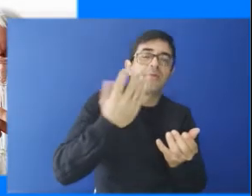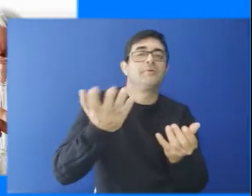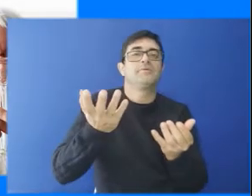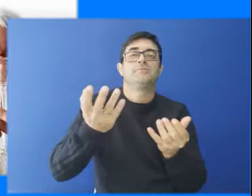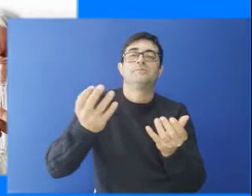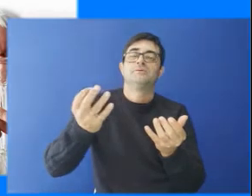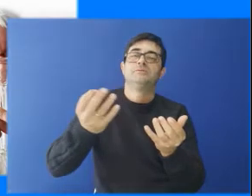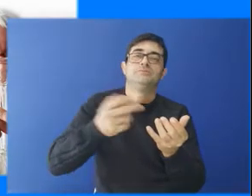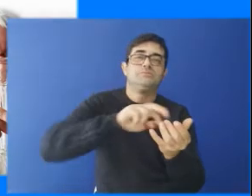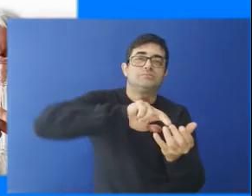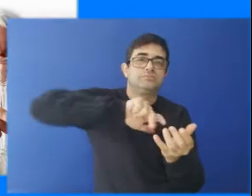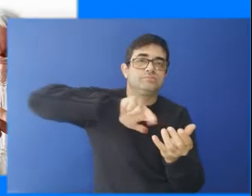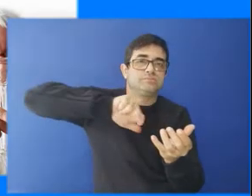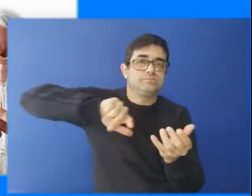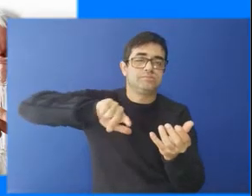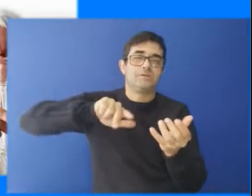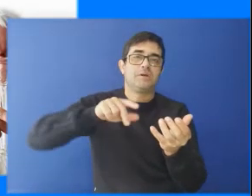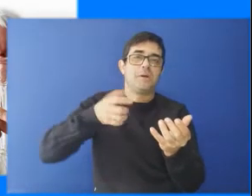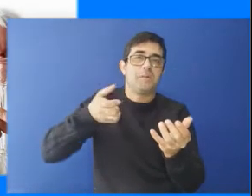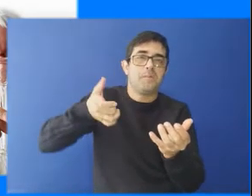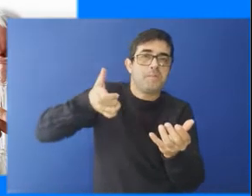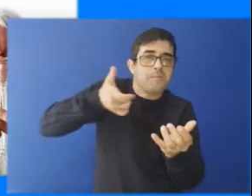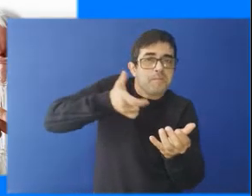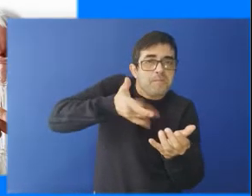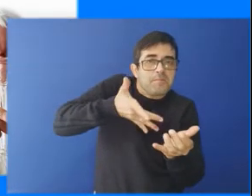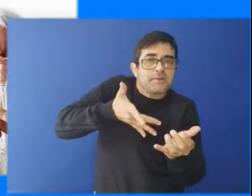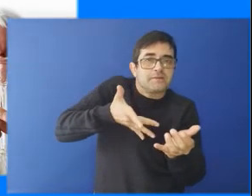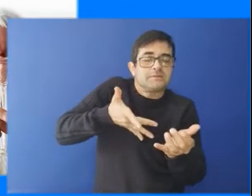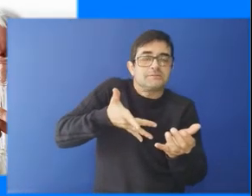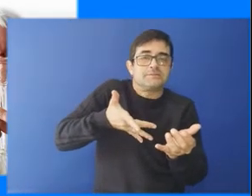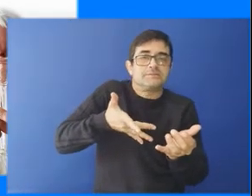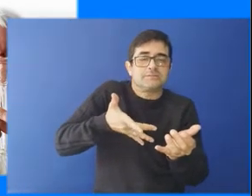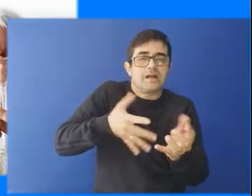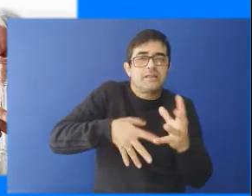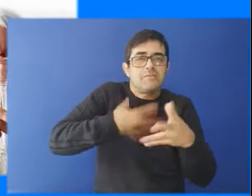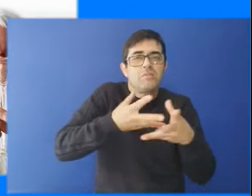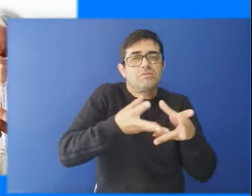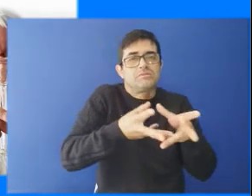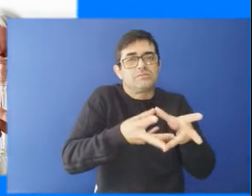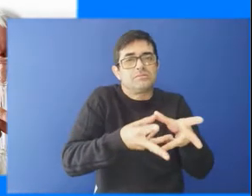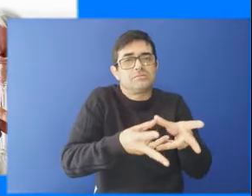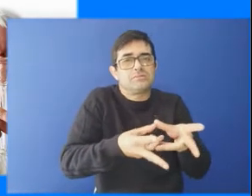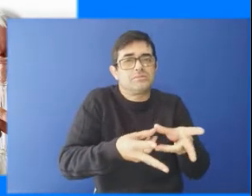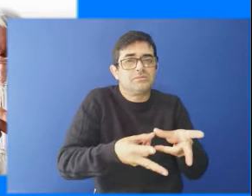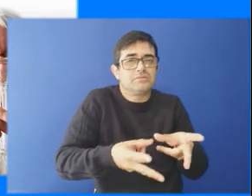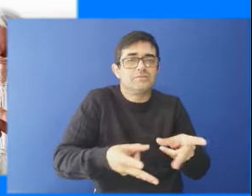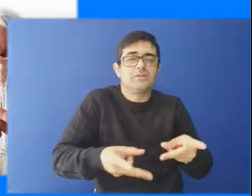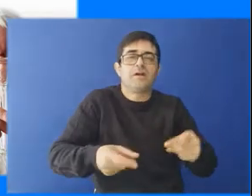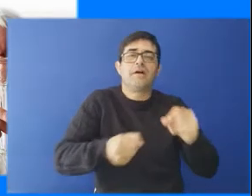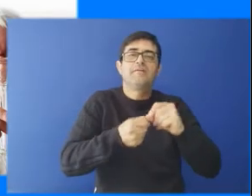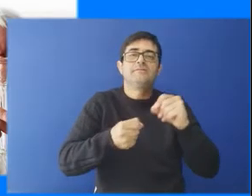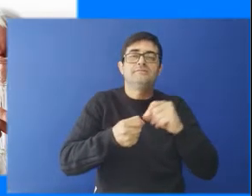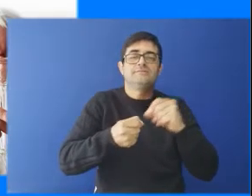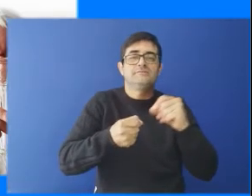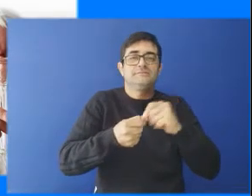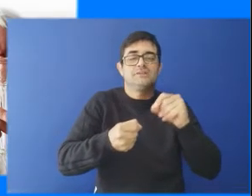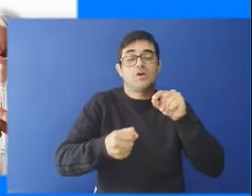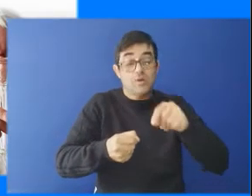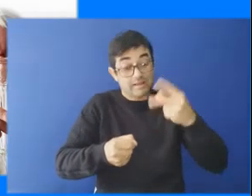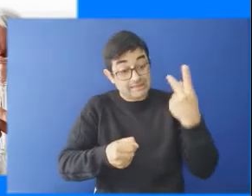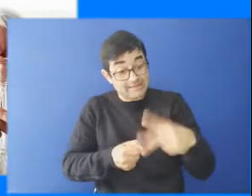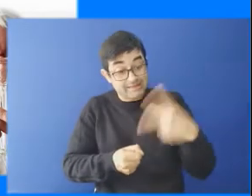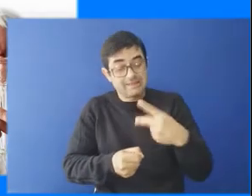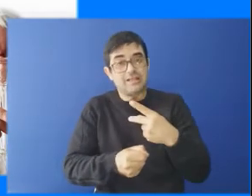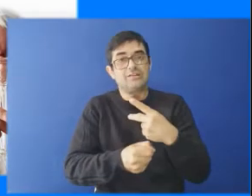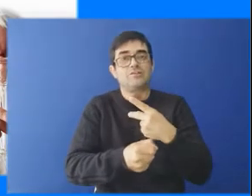as flores, para se alimentar daquelas ervas, e ali ficam os dejetos desses animais. A decomposição desse